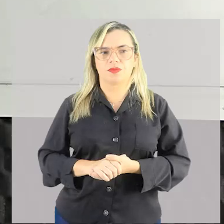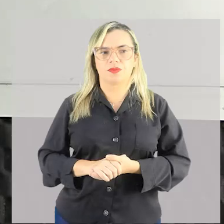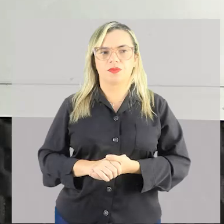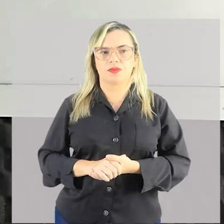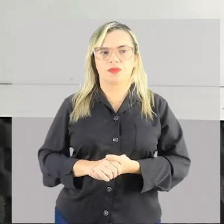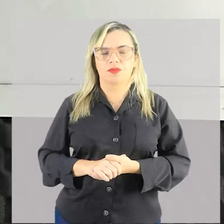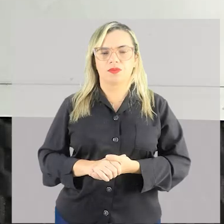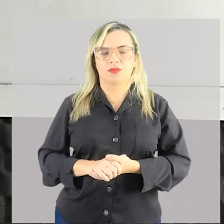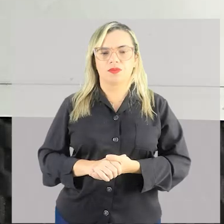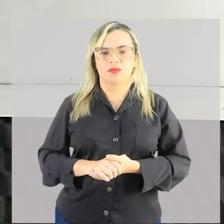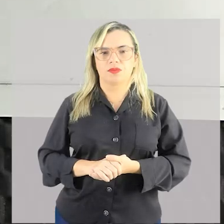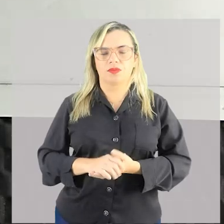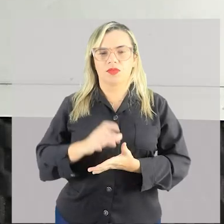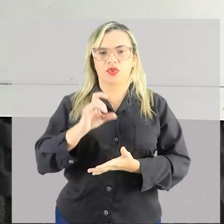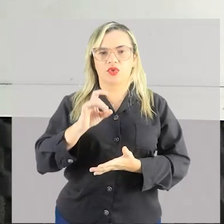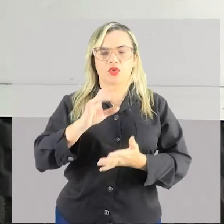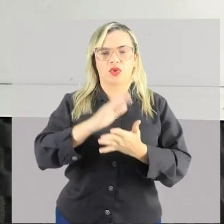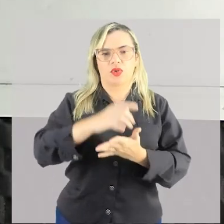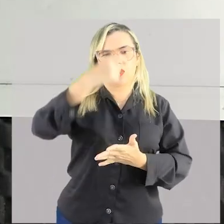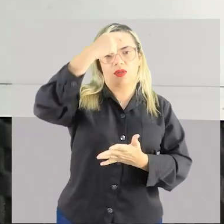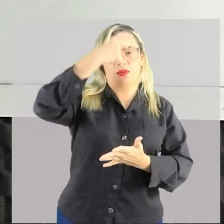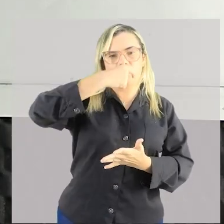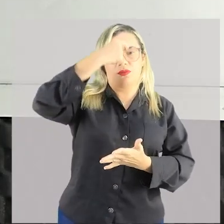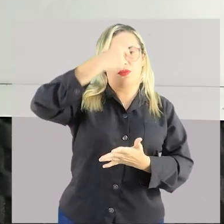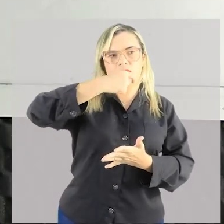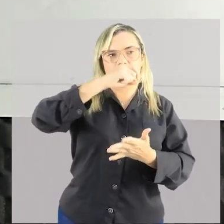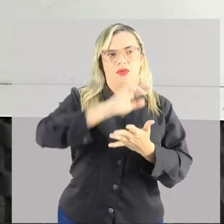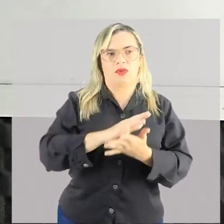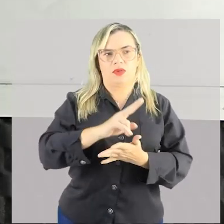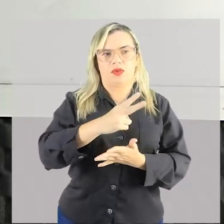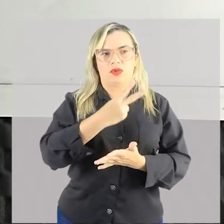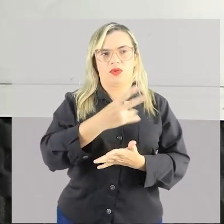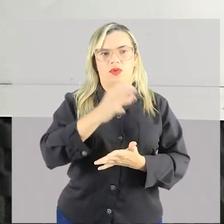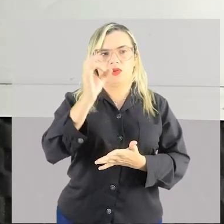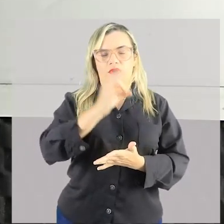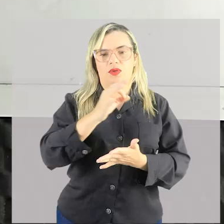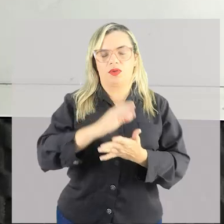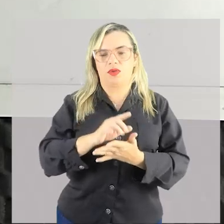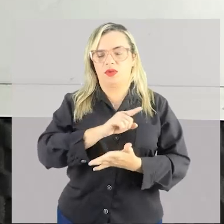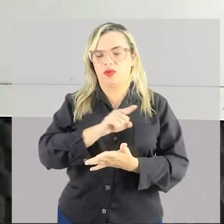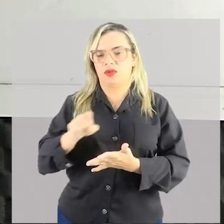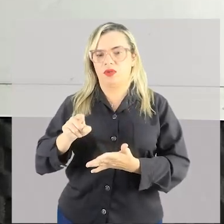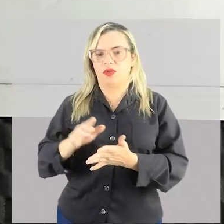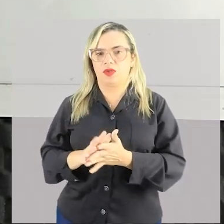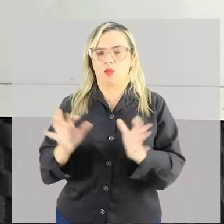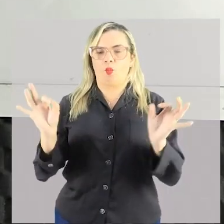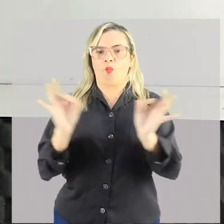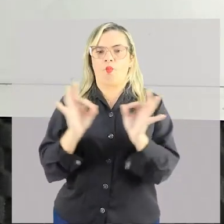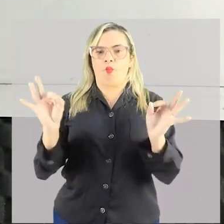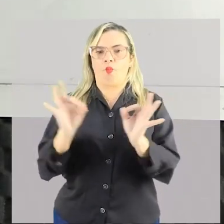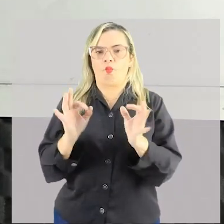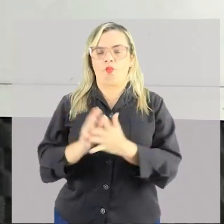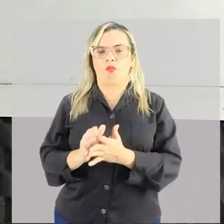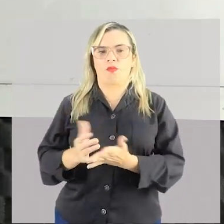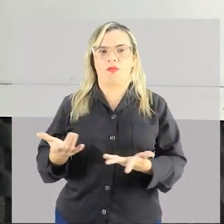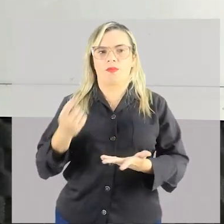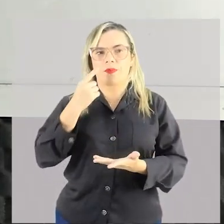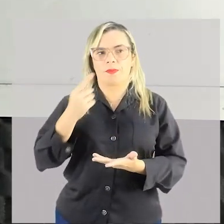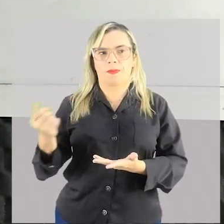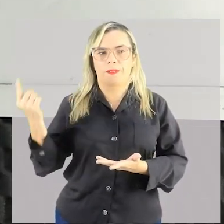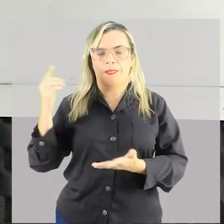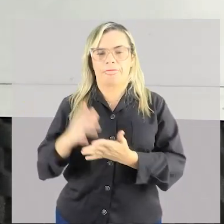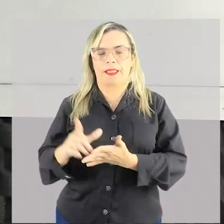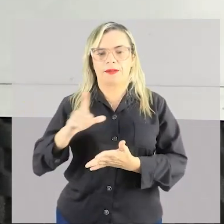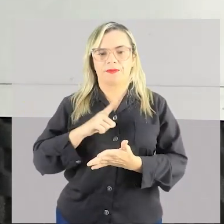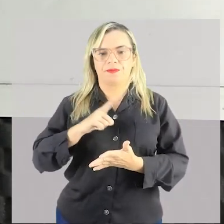é o cara que tá só gripado certo e o cara que não tá com nenhum então no caso